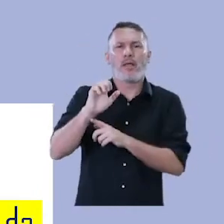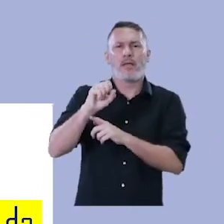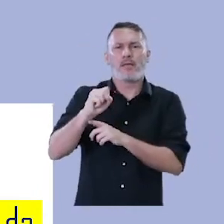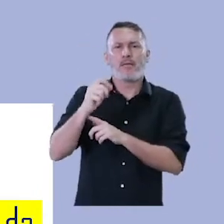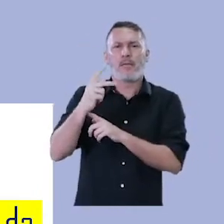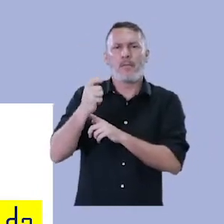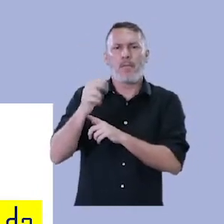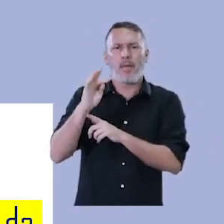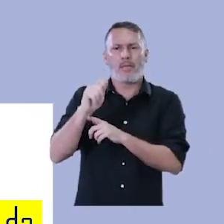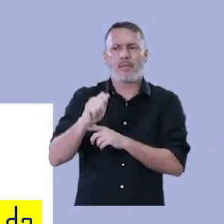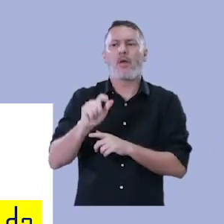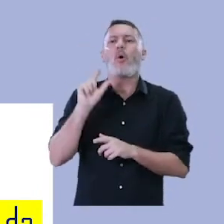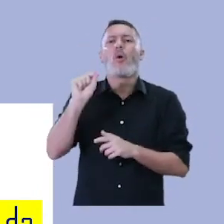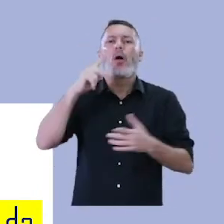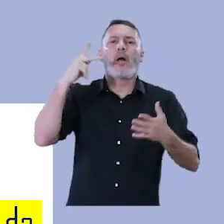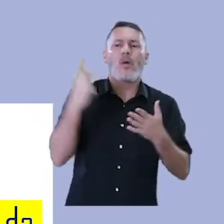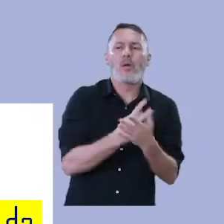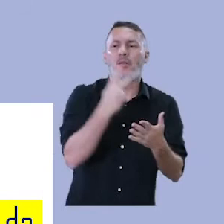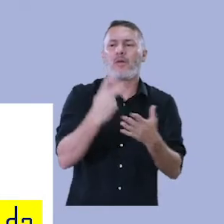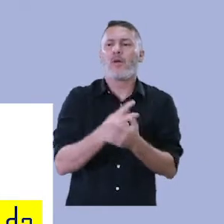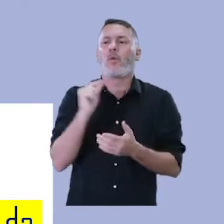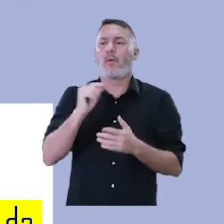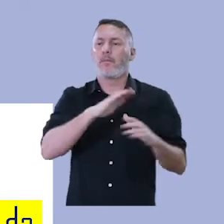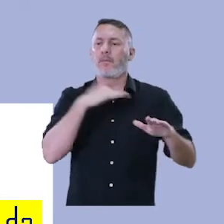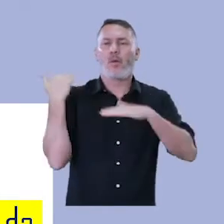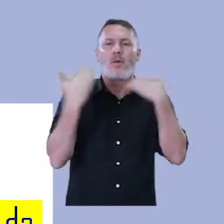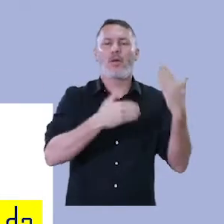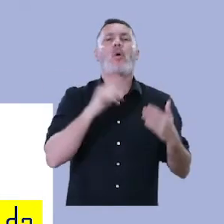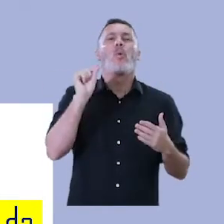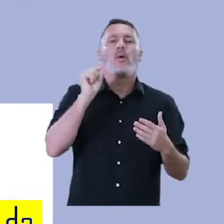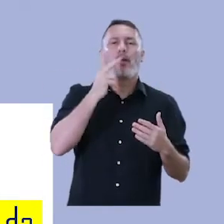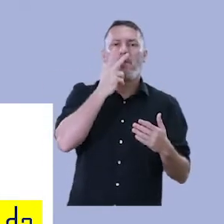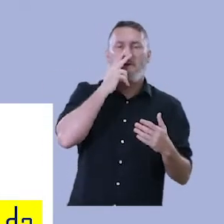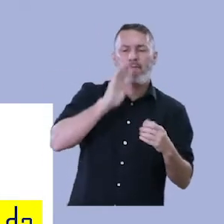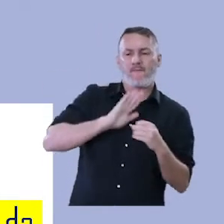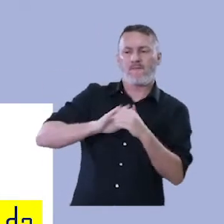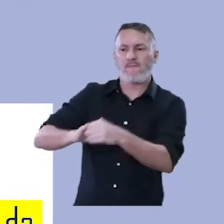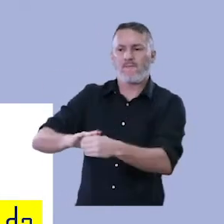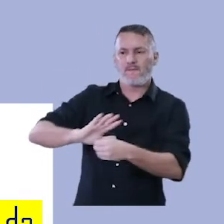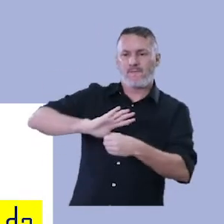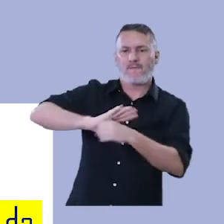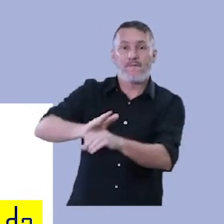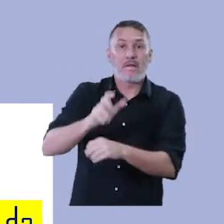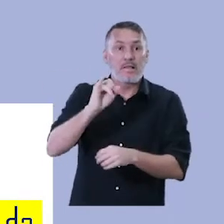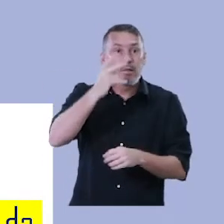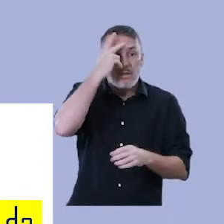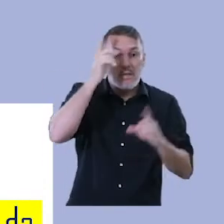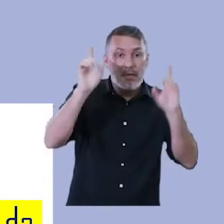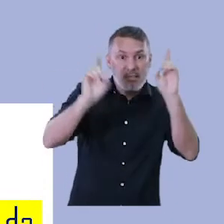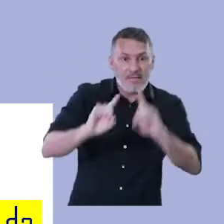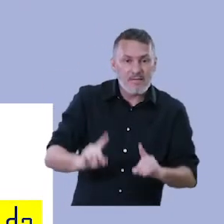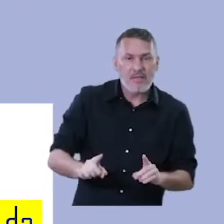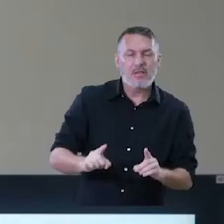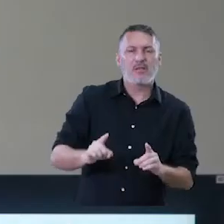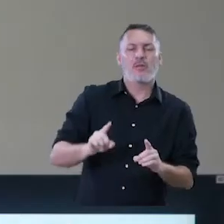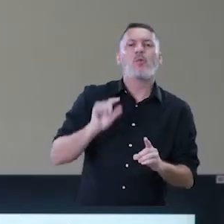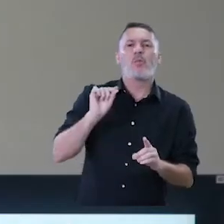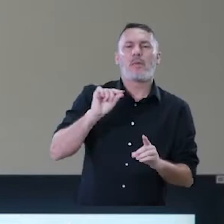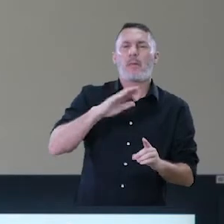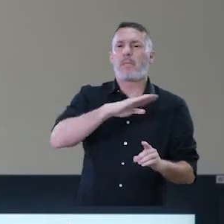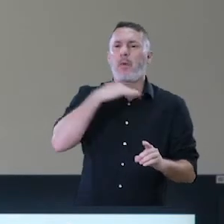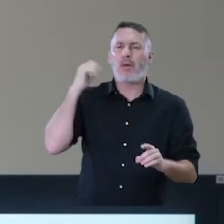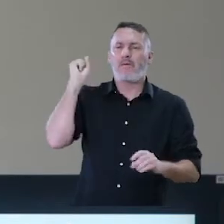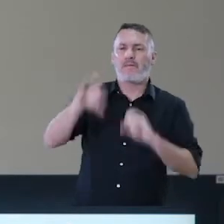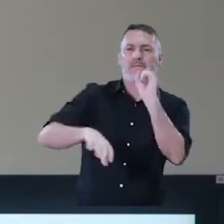a segregação dos denominados imperfeitos, como, por exemplo, os deficientes.